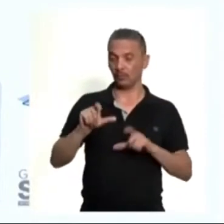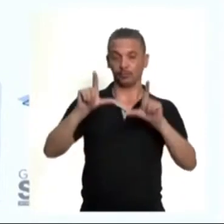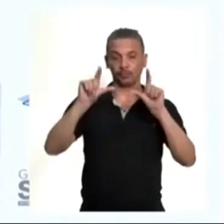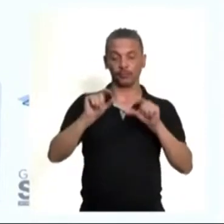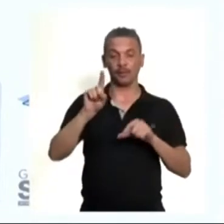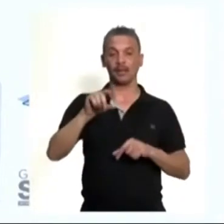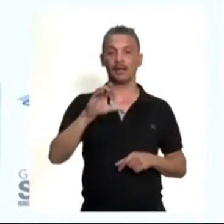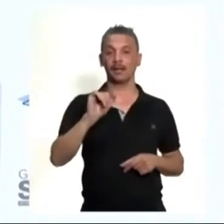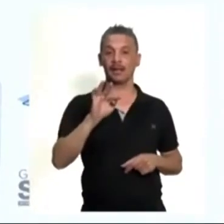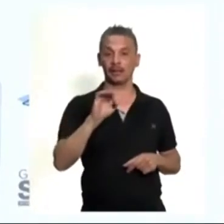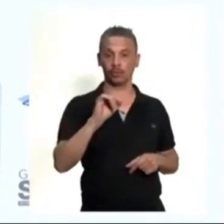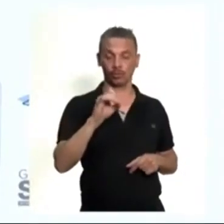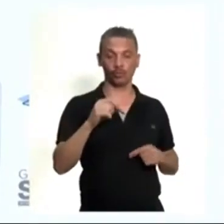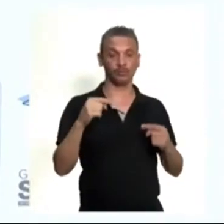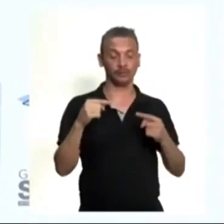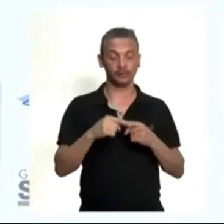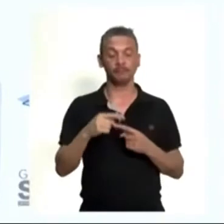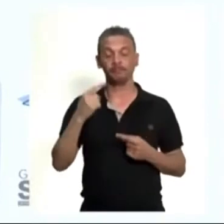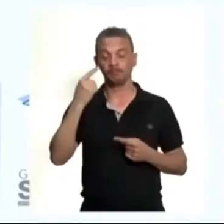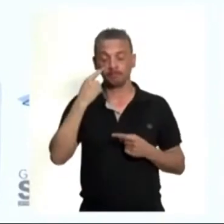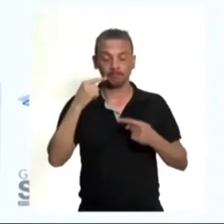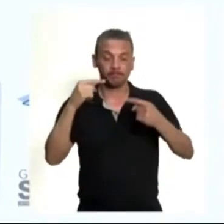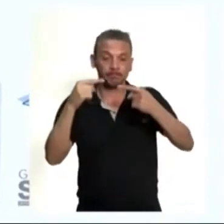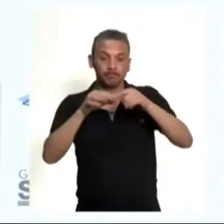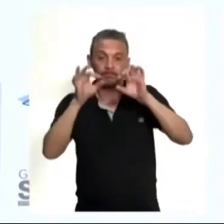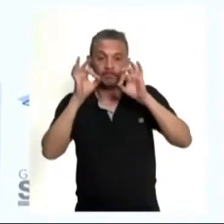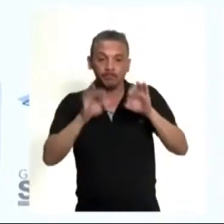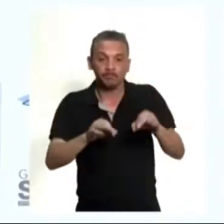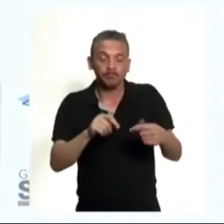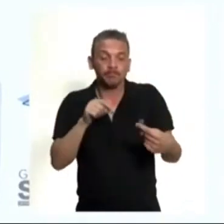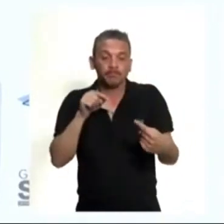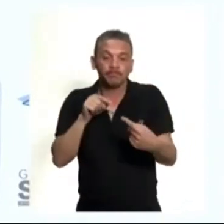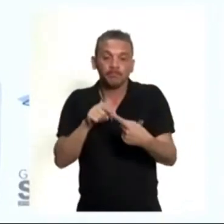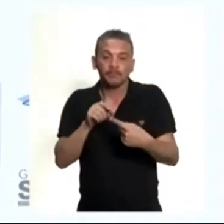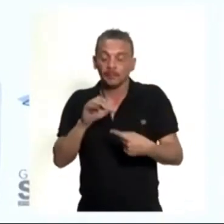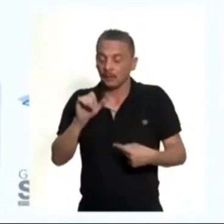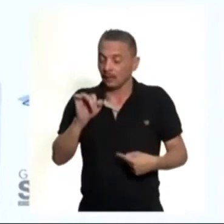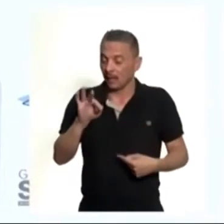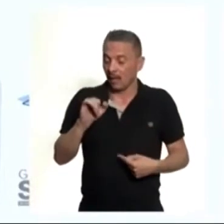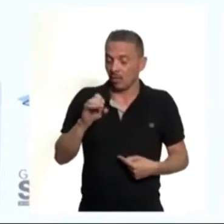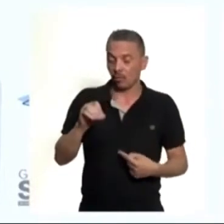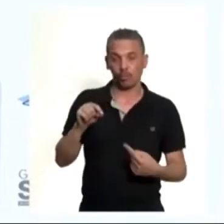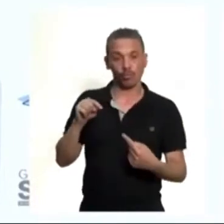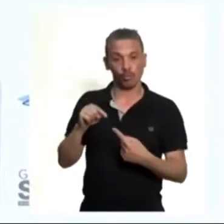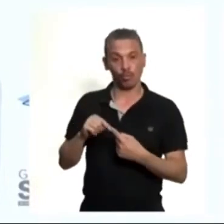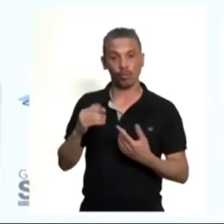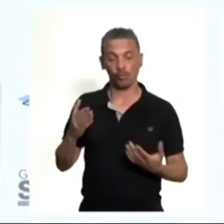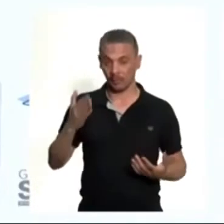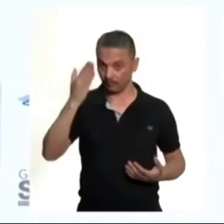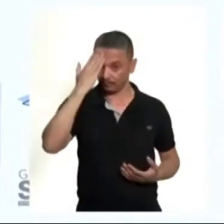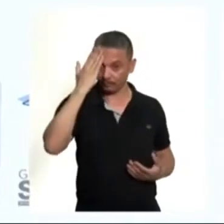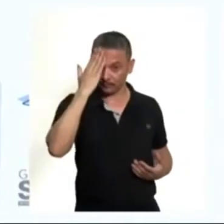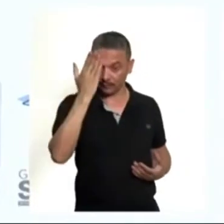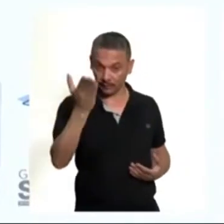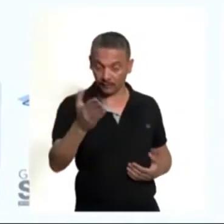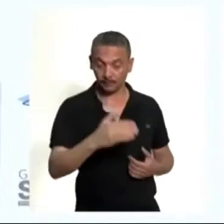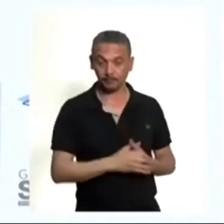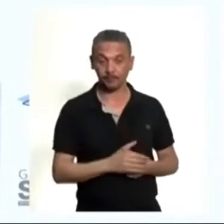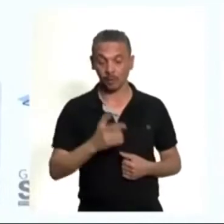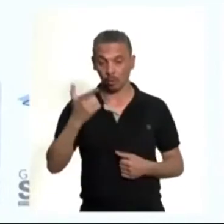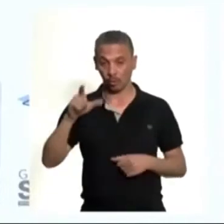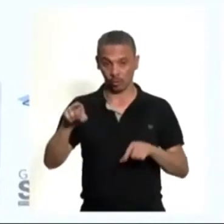já descubro, que quem reduz é o cátodo, eu já descubro que aqui é o cátodo. Entendeu como é que eu faço? Do outro